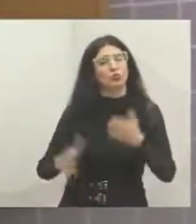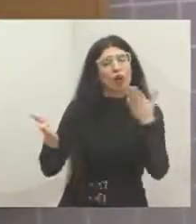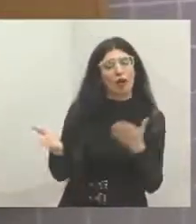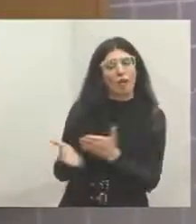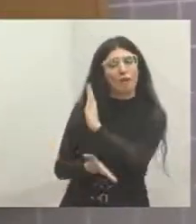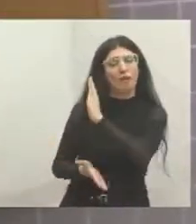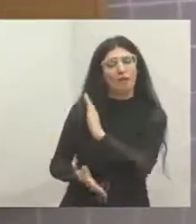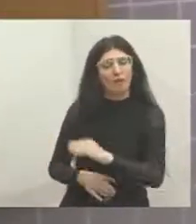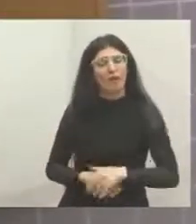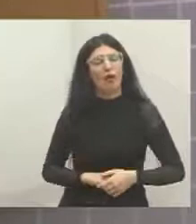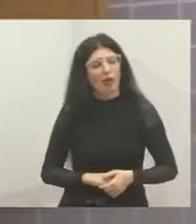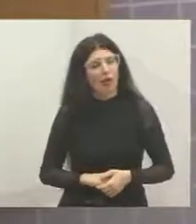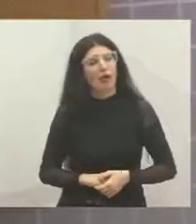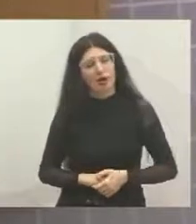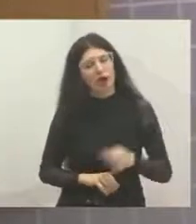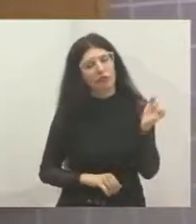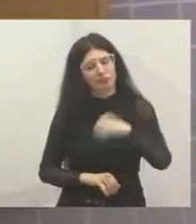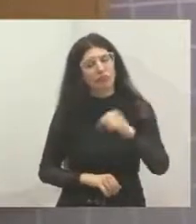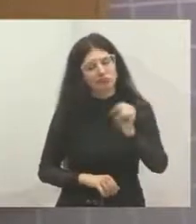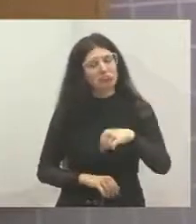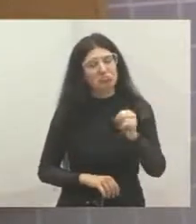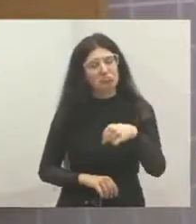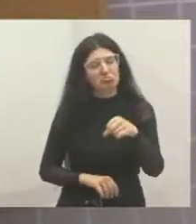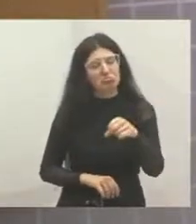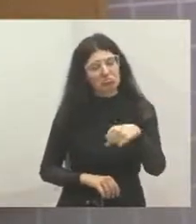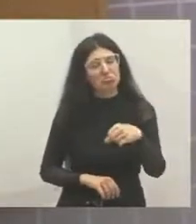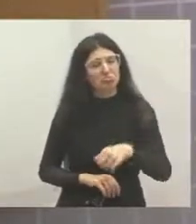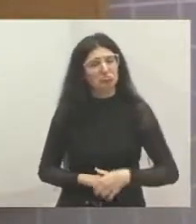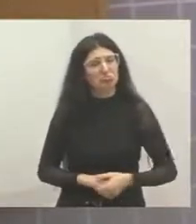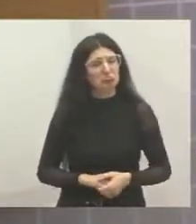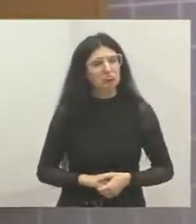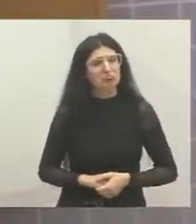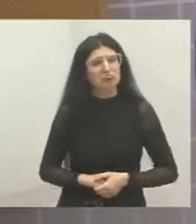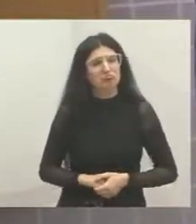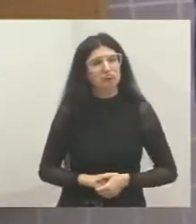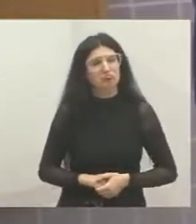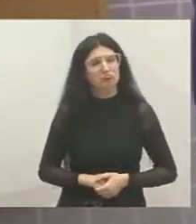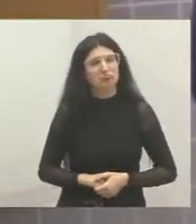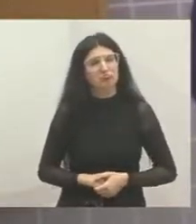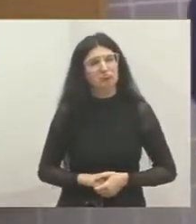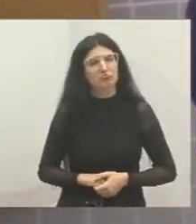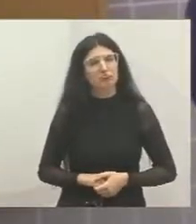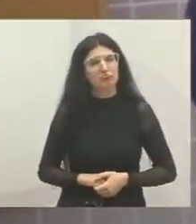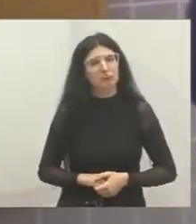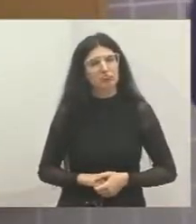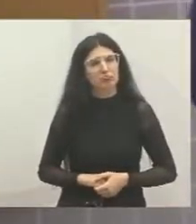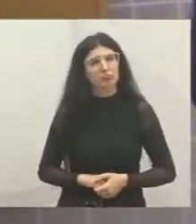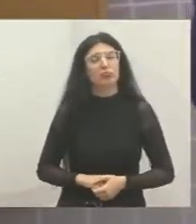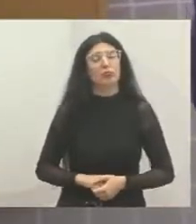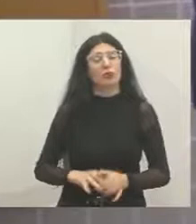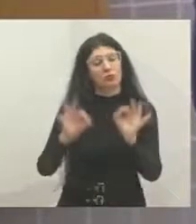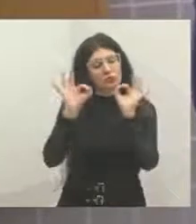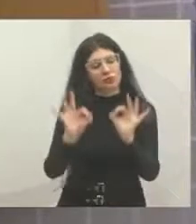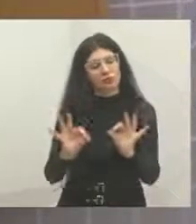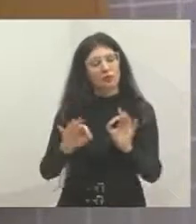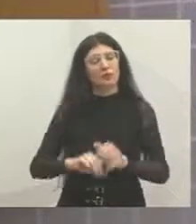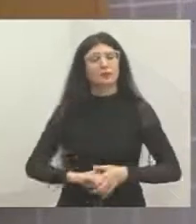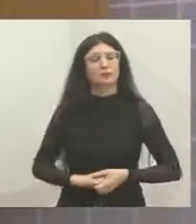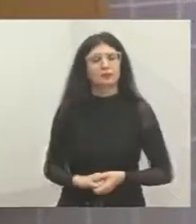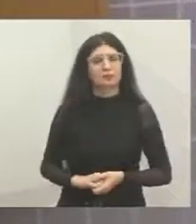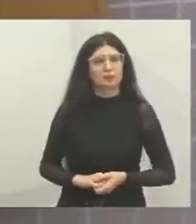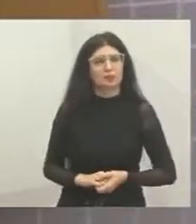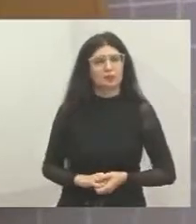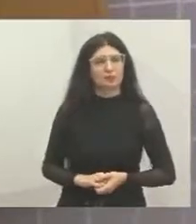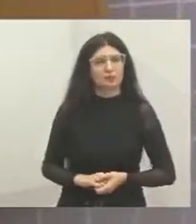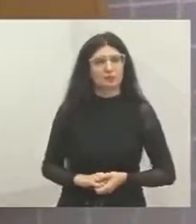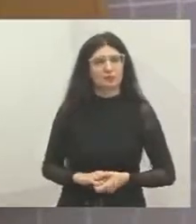aprovação, aí vocês vão estar vendo de uma forma clara, efetiva e evidente aquilo que o próprio